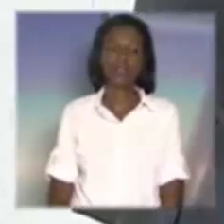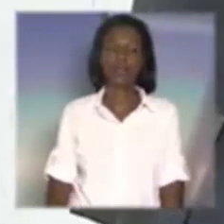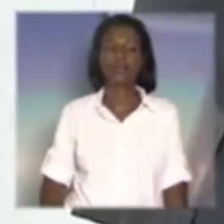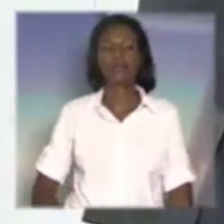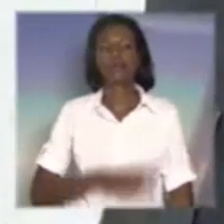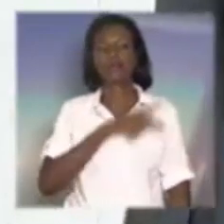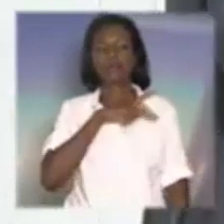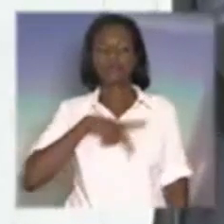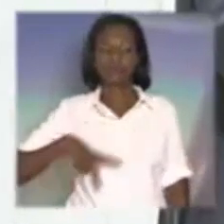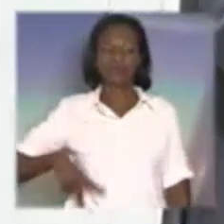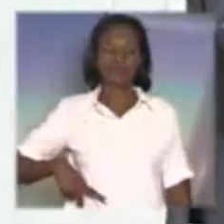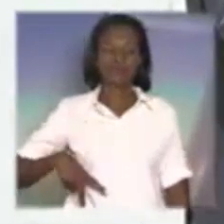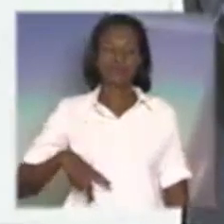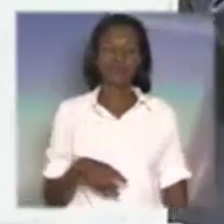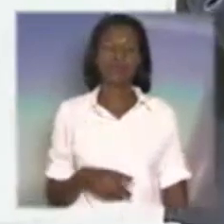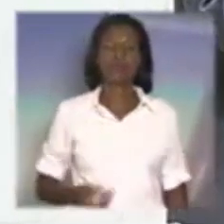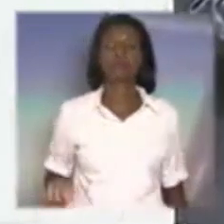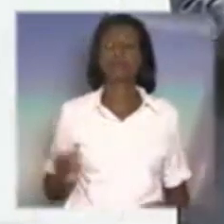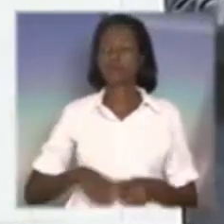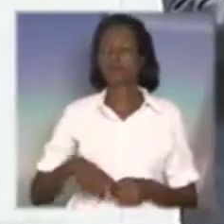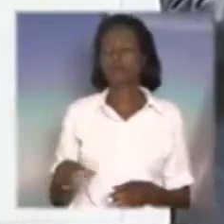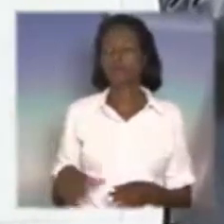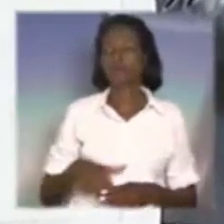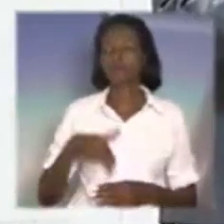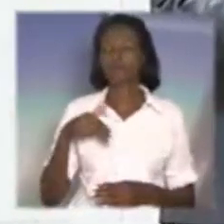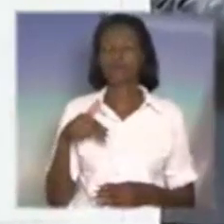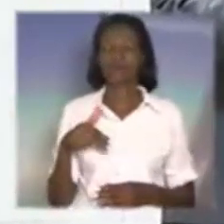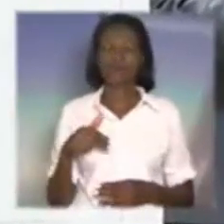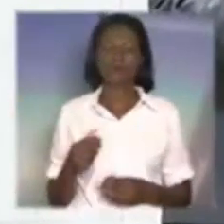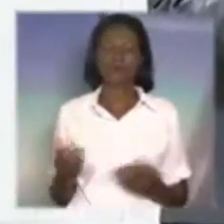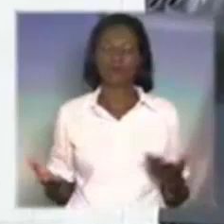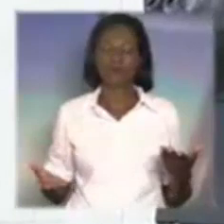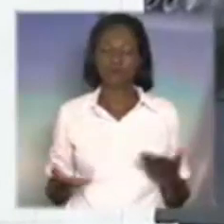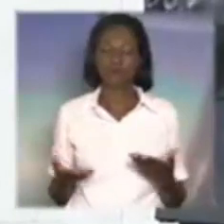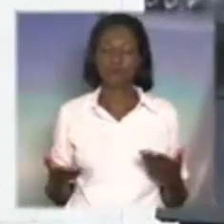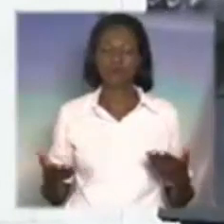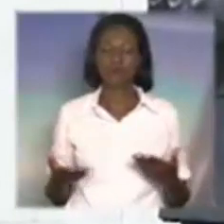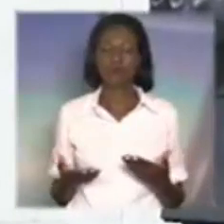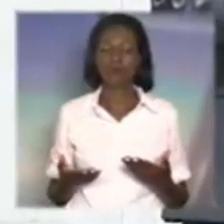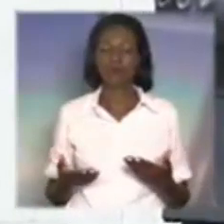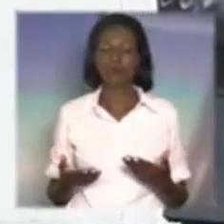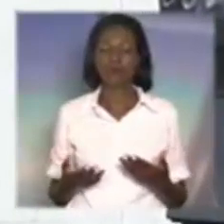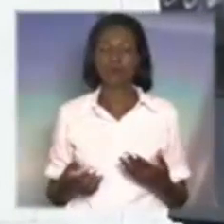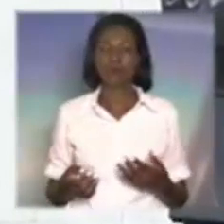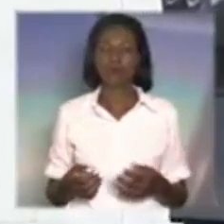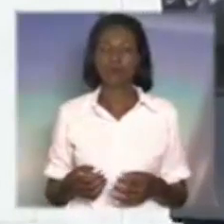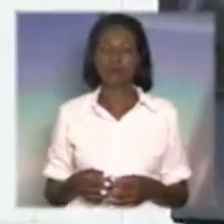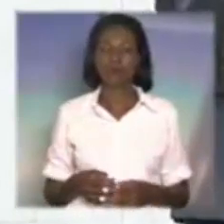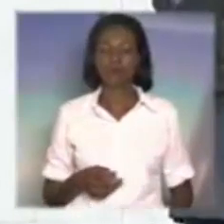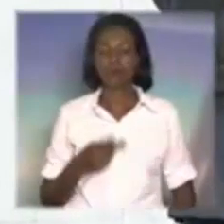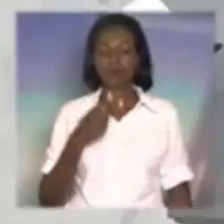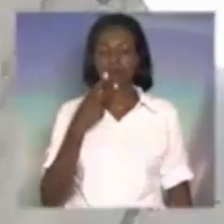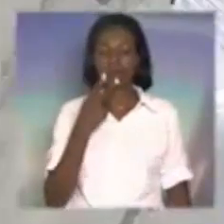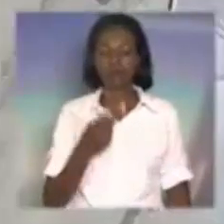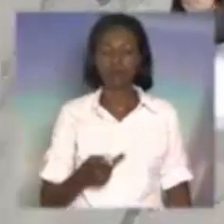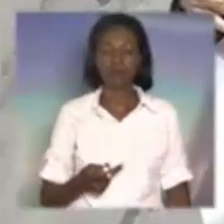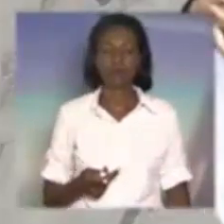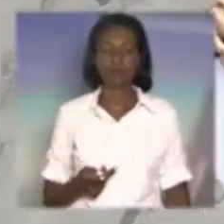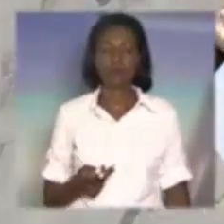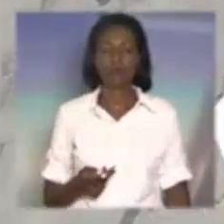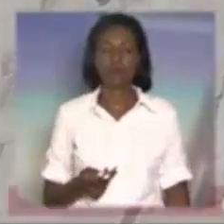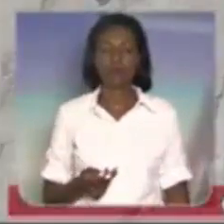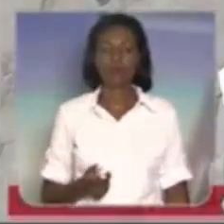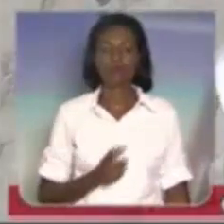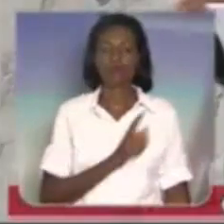senhor presidente de volta a esta Tribuna no dia de hoje gostaria de dizer que